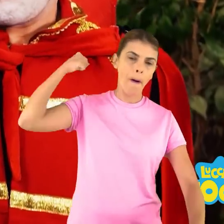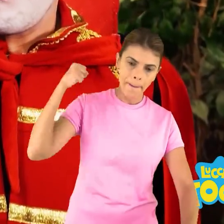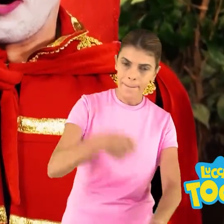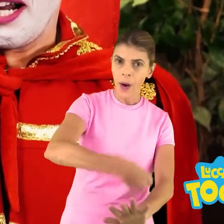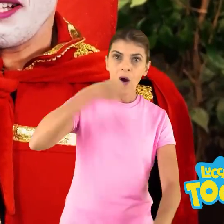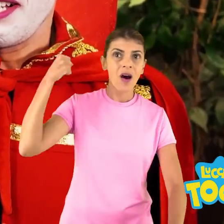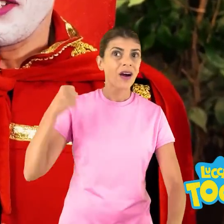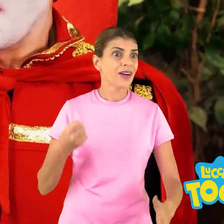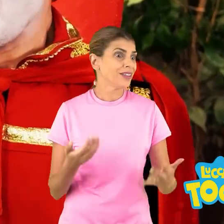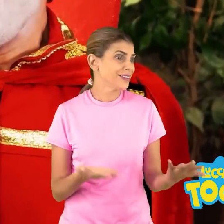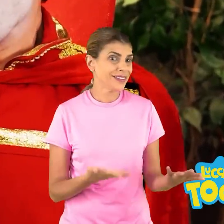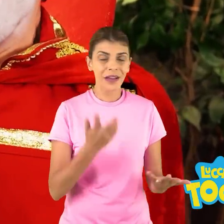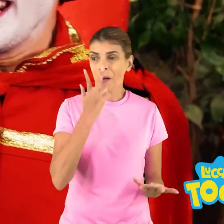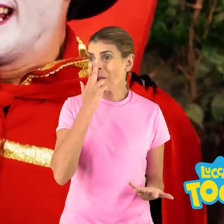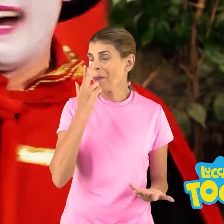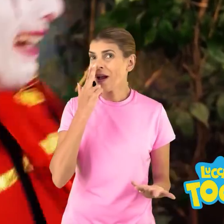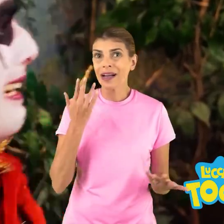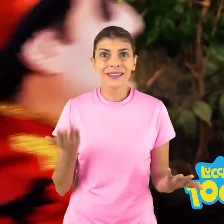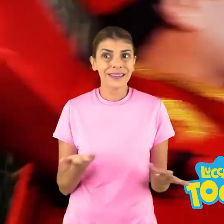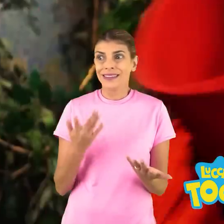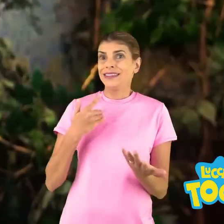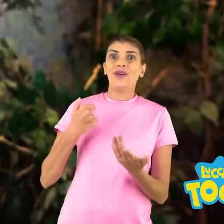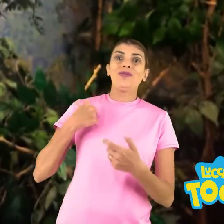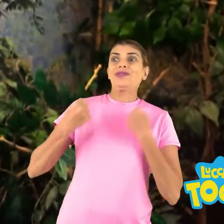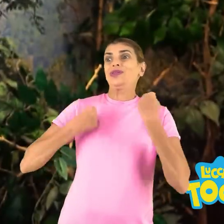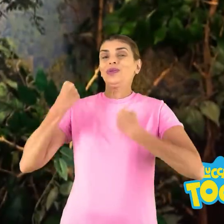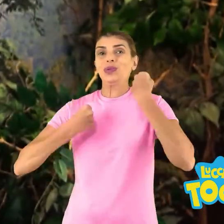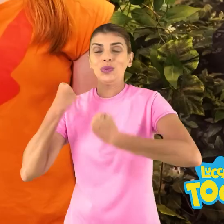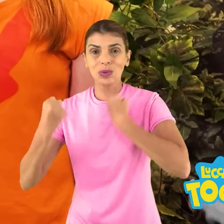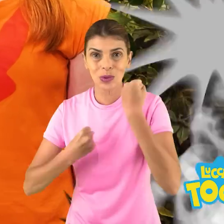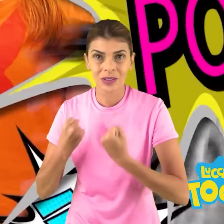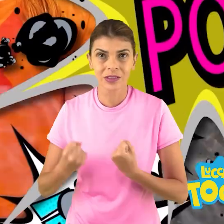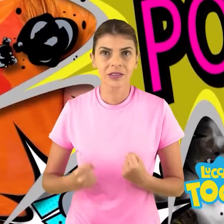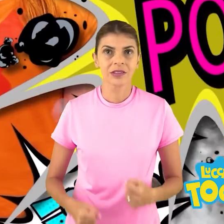É melhor ir embora antes que sobe pra mim!